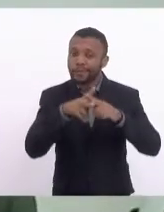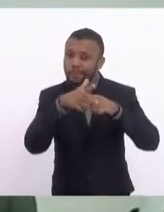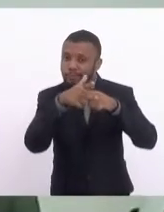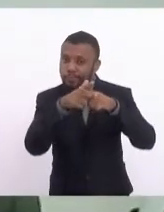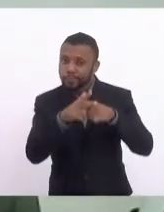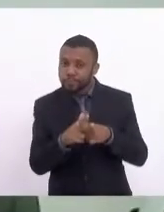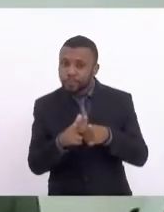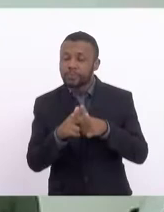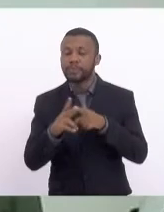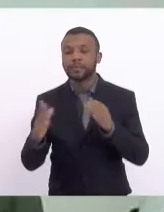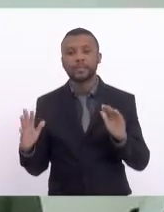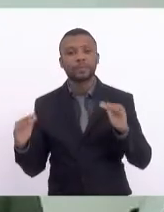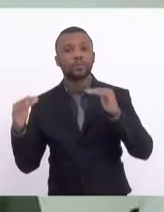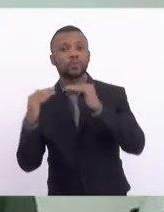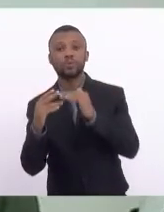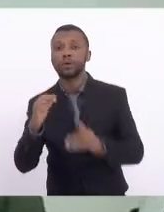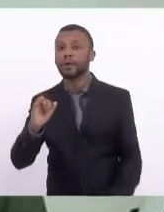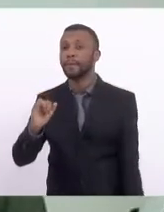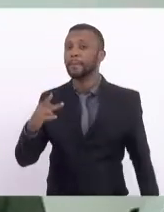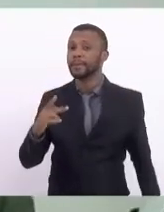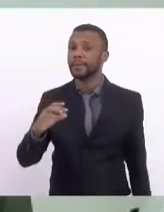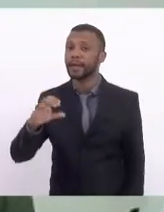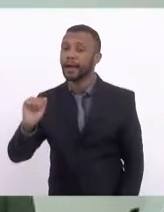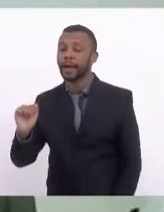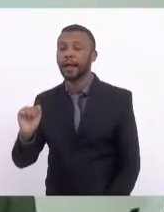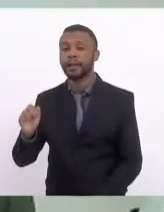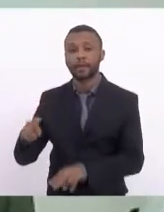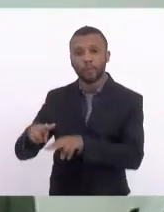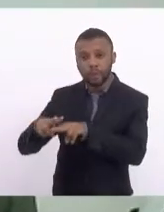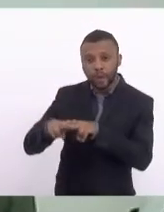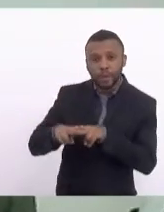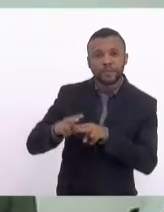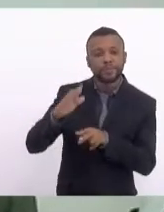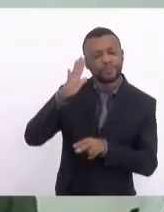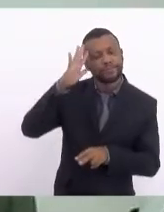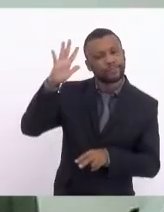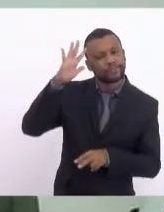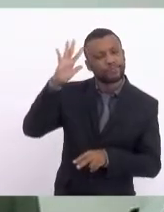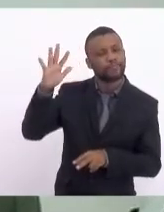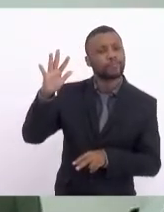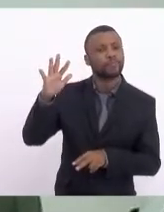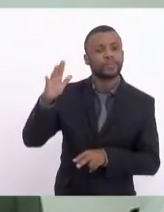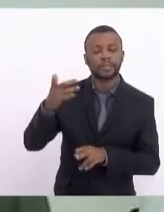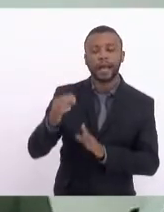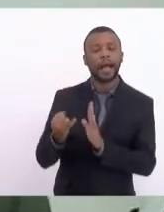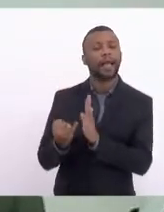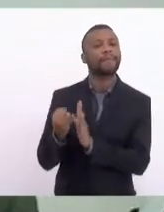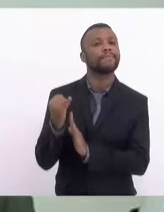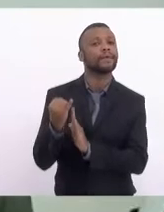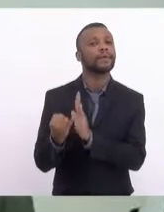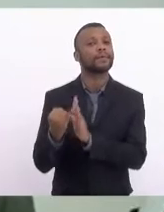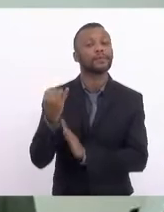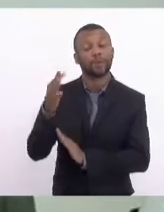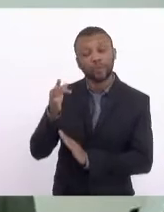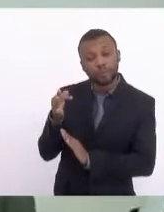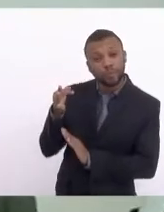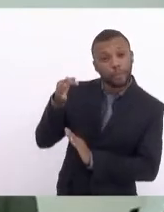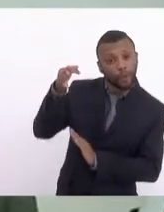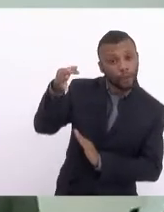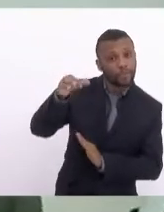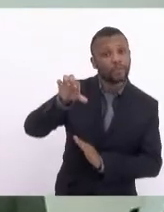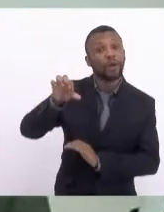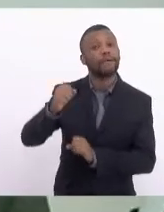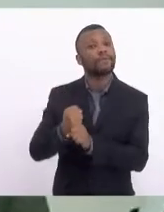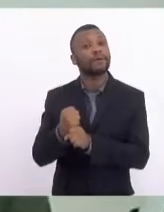IPCA, consoante projeções de inflação nos próximos 9 anos. Mas essas projeções de